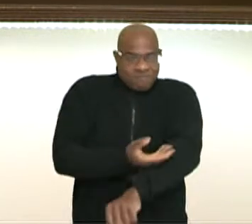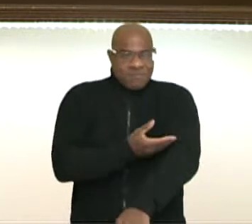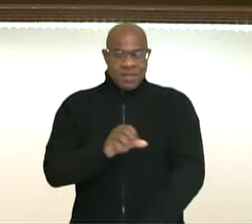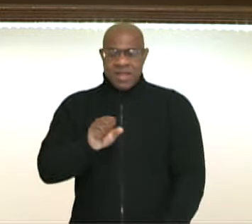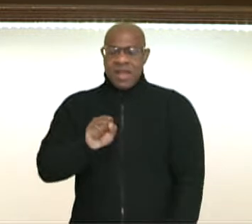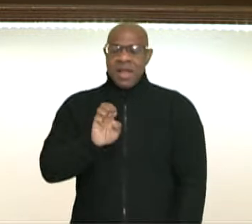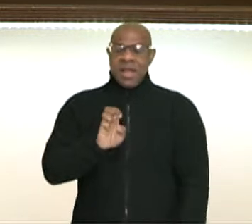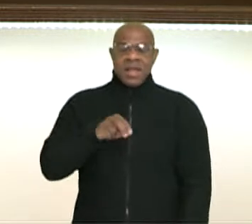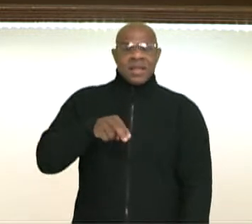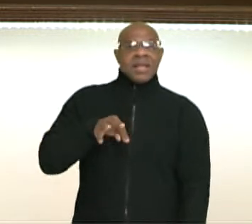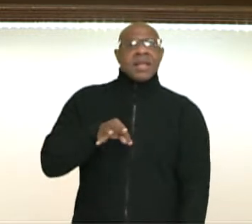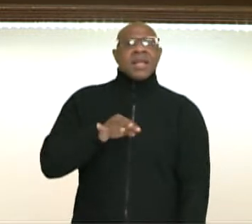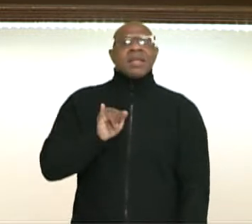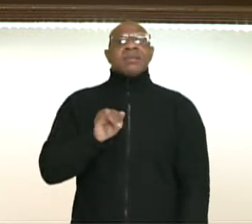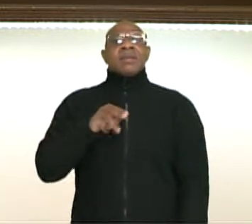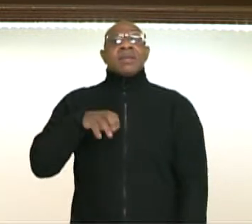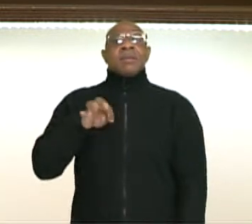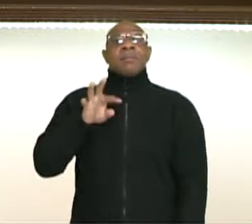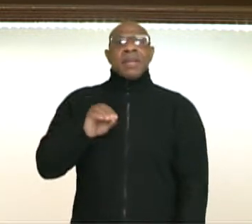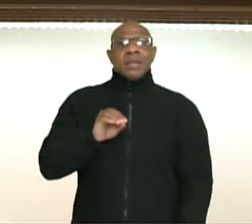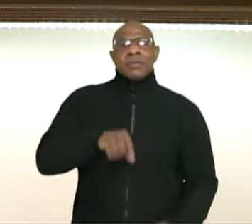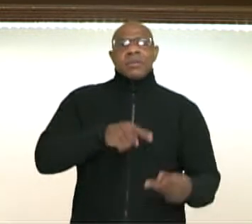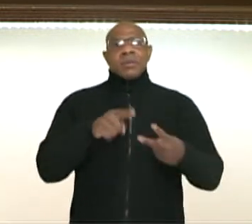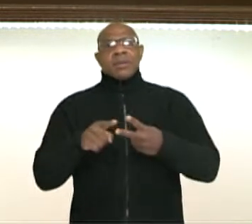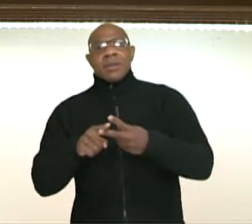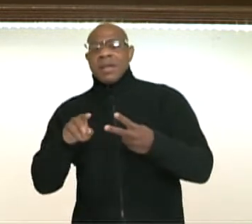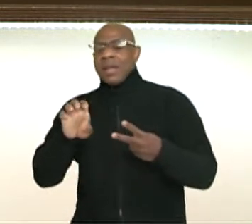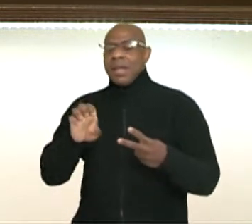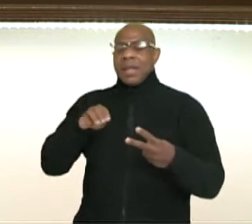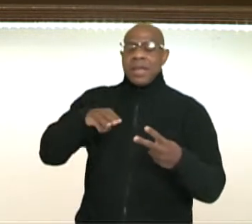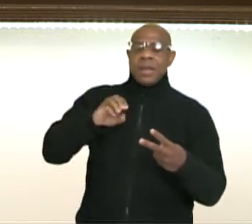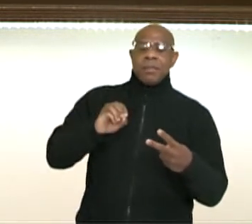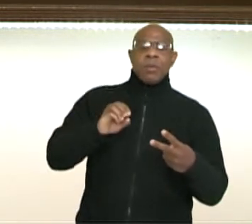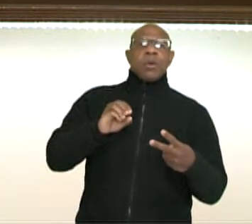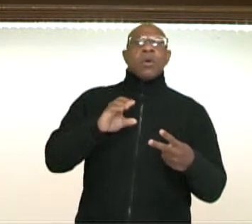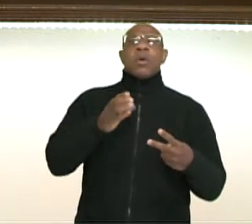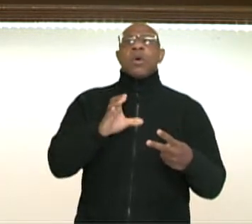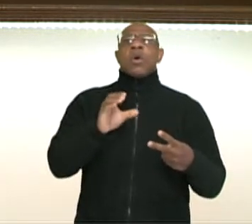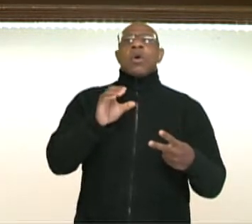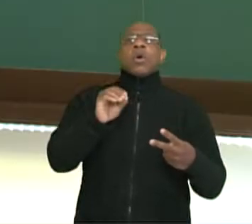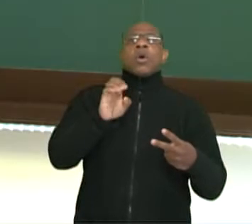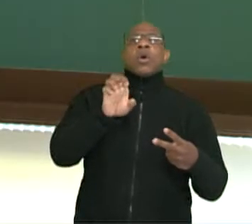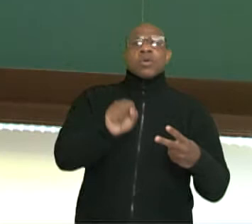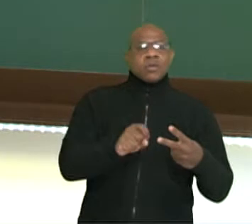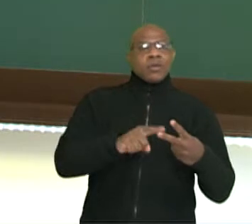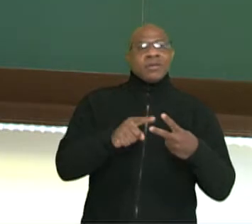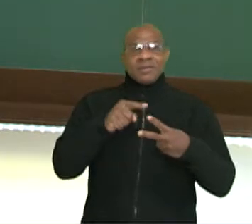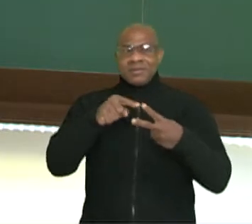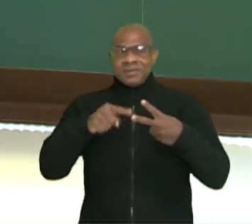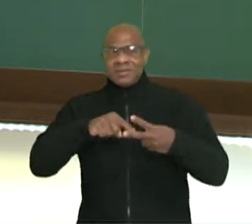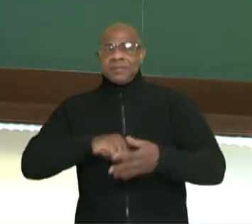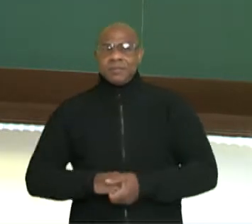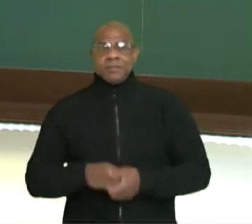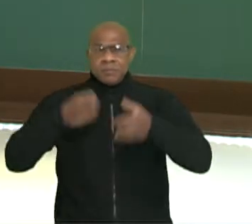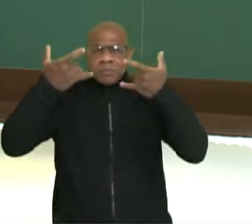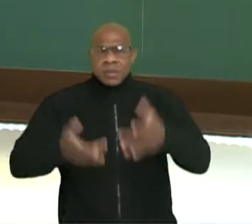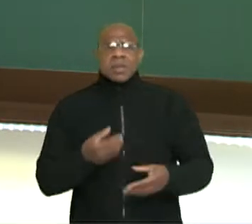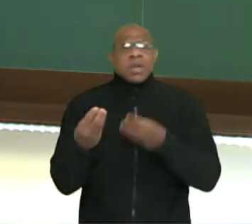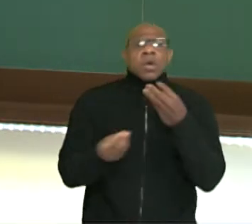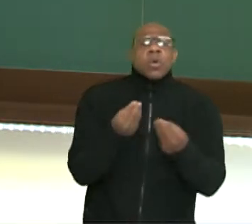Olha que chique! Vamos conversar um pouquinho sobre isso? Bora lá então! Primeiro,